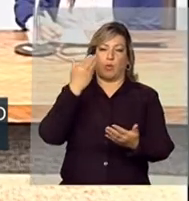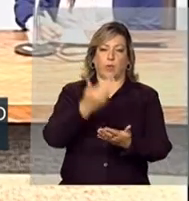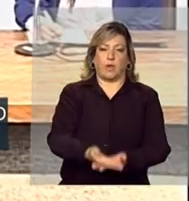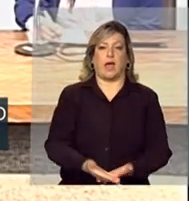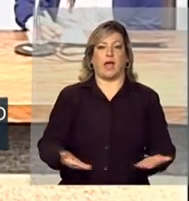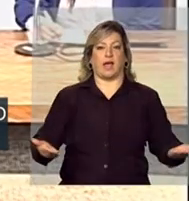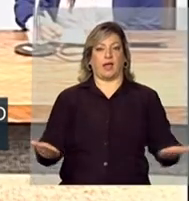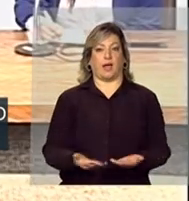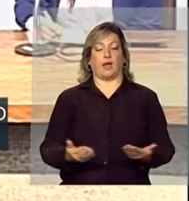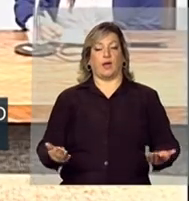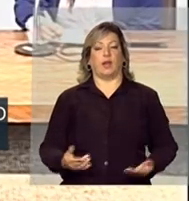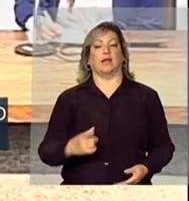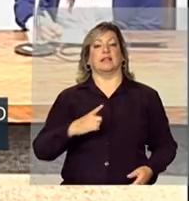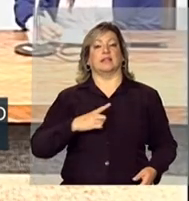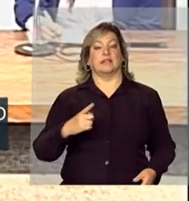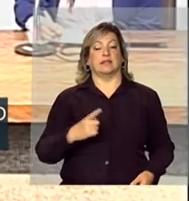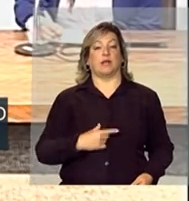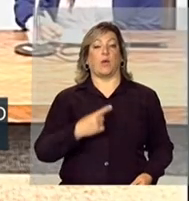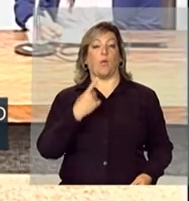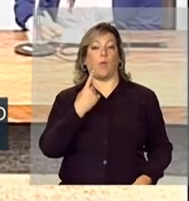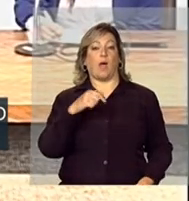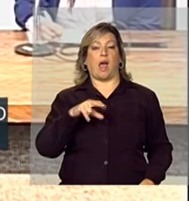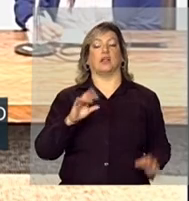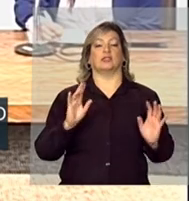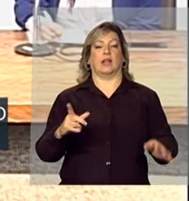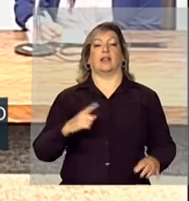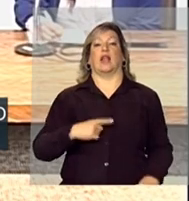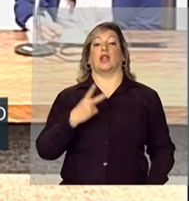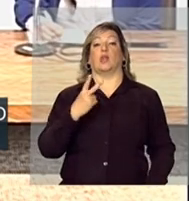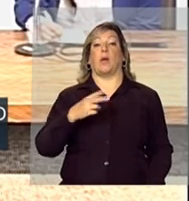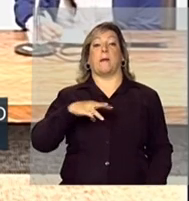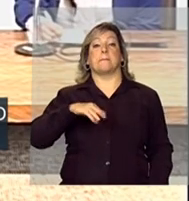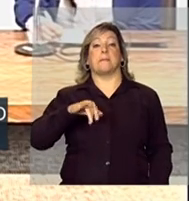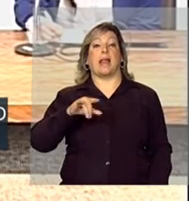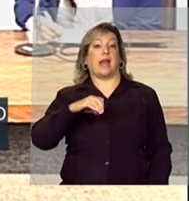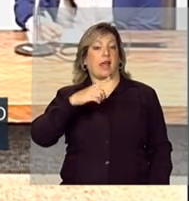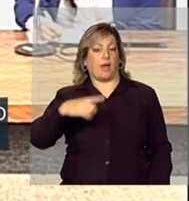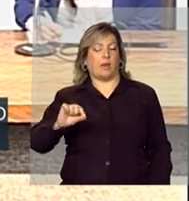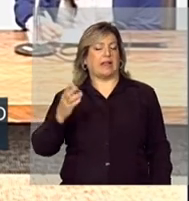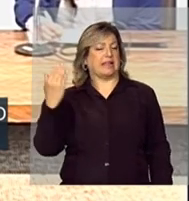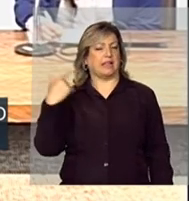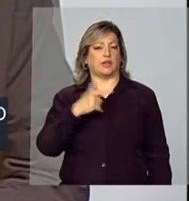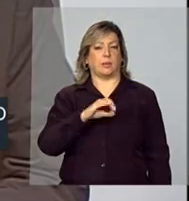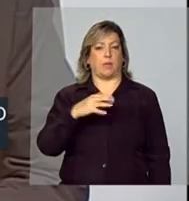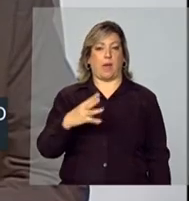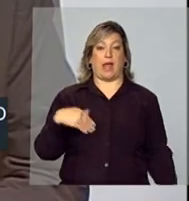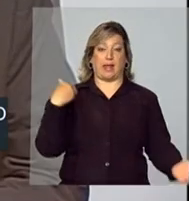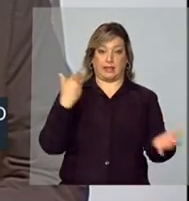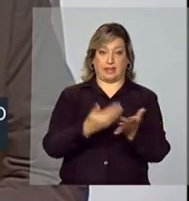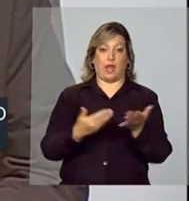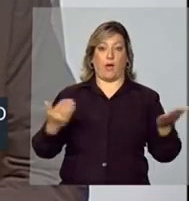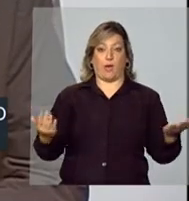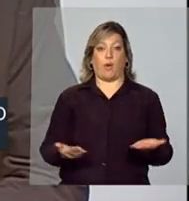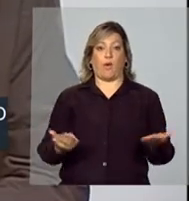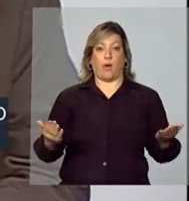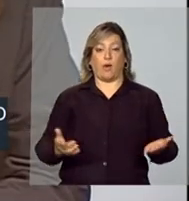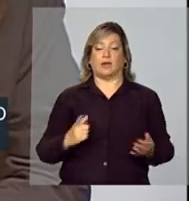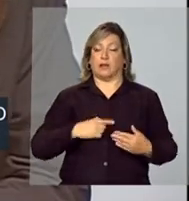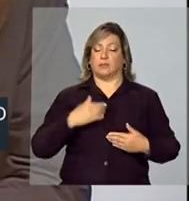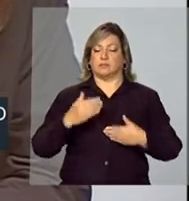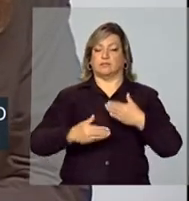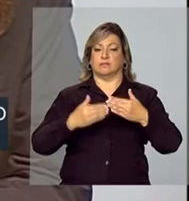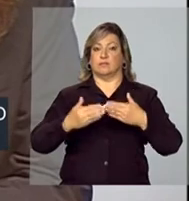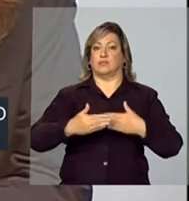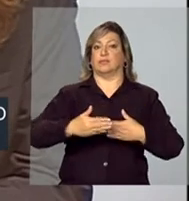nós temos há um ano com dois milhões e nos útil desde 2004 até agora estamos caminhando para os